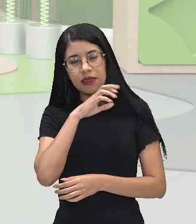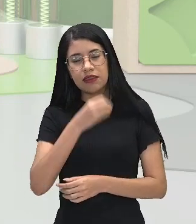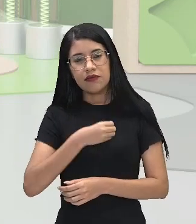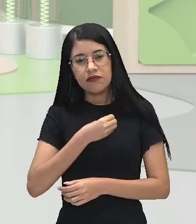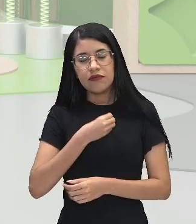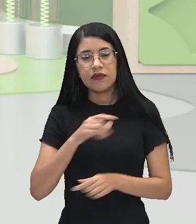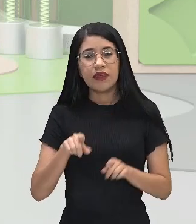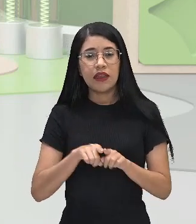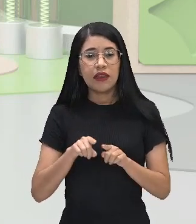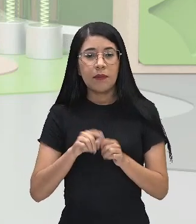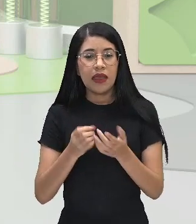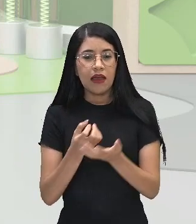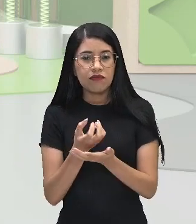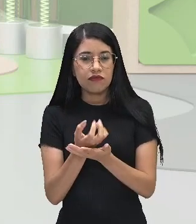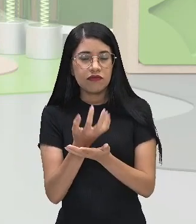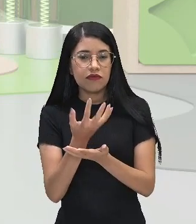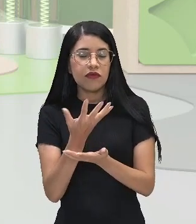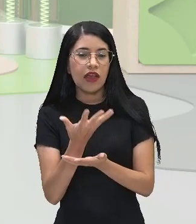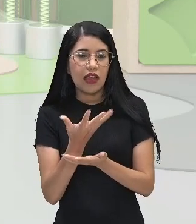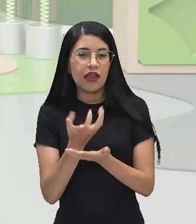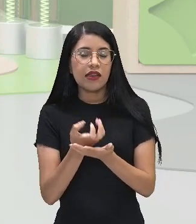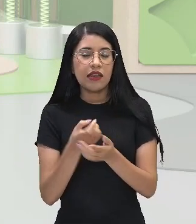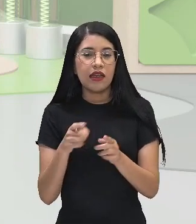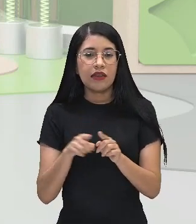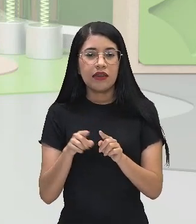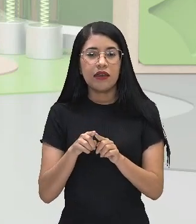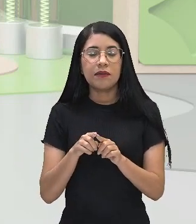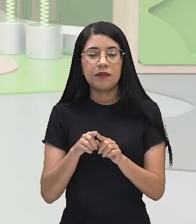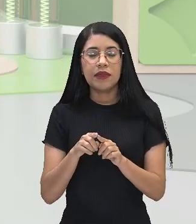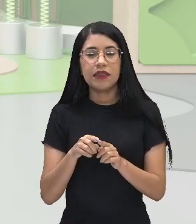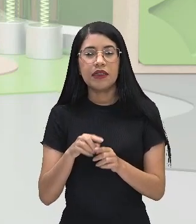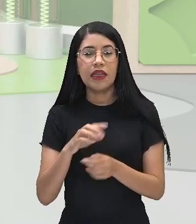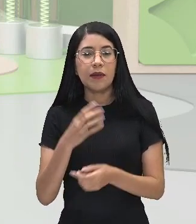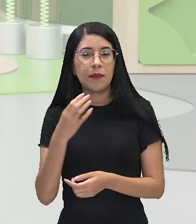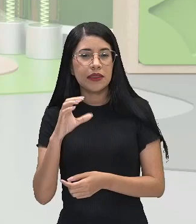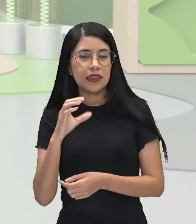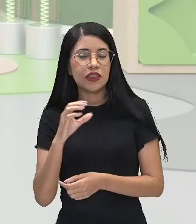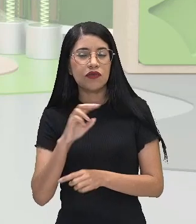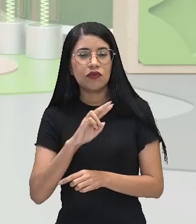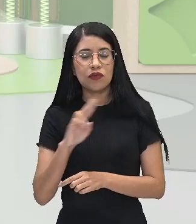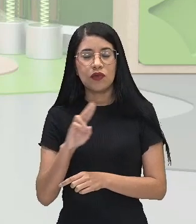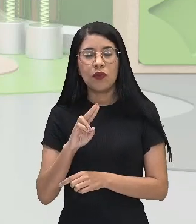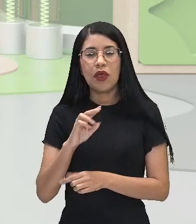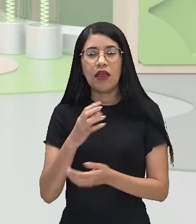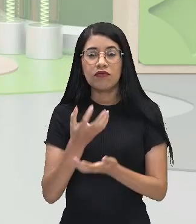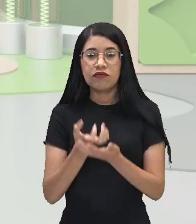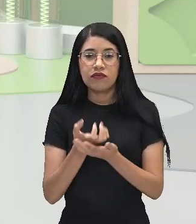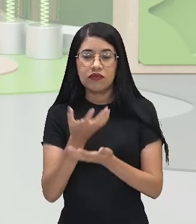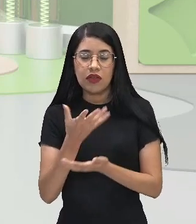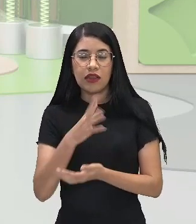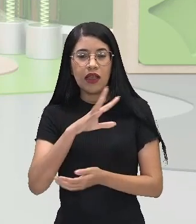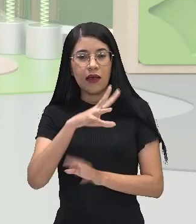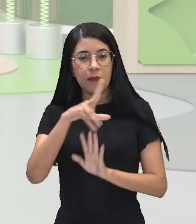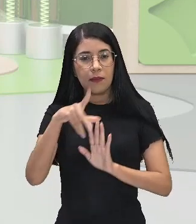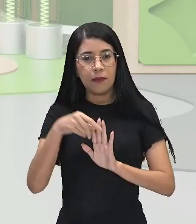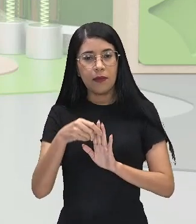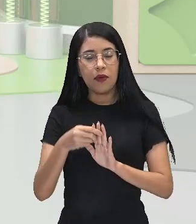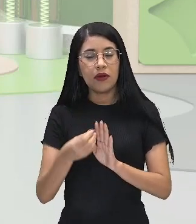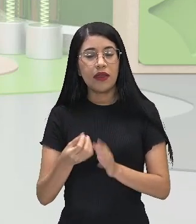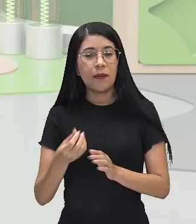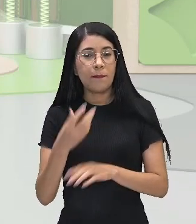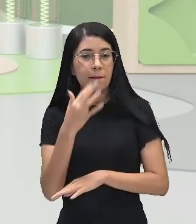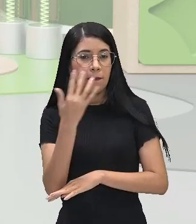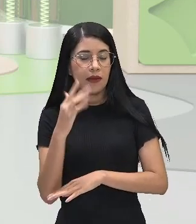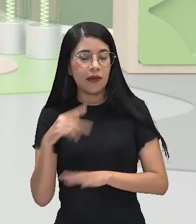Vitória régia, né? Que tem o nome científico Vitória amazônica, que é uma planta da nossa região, que